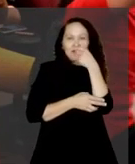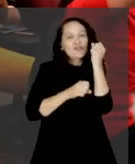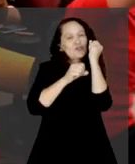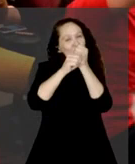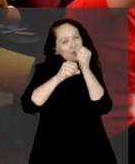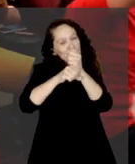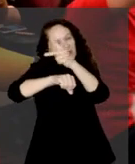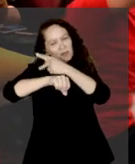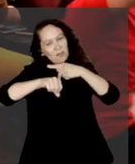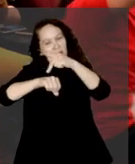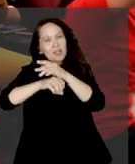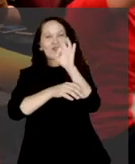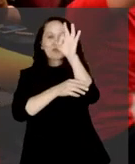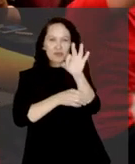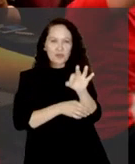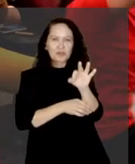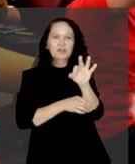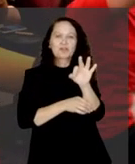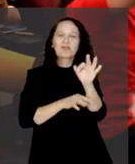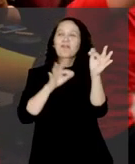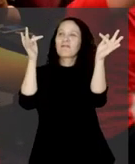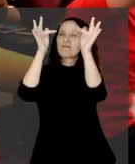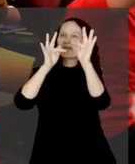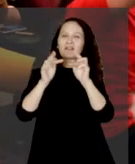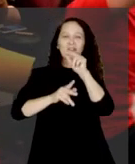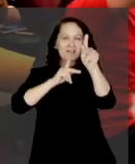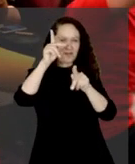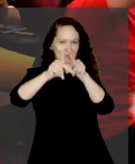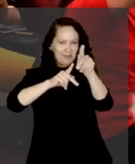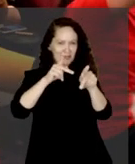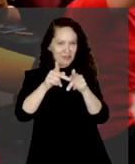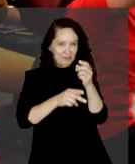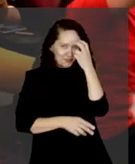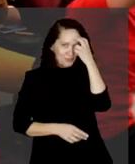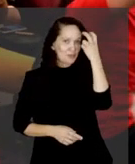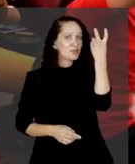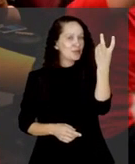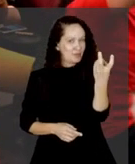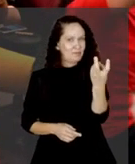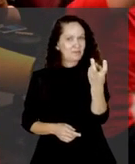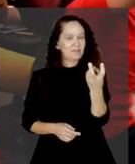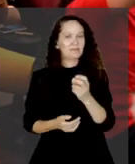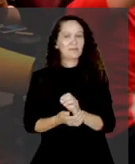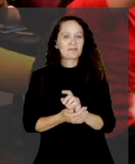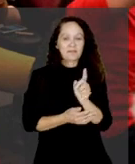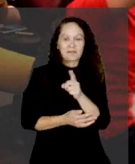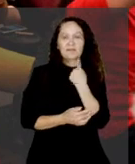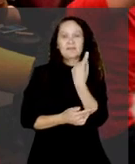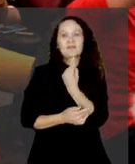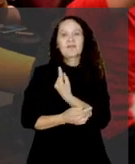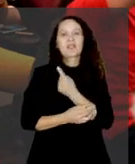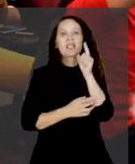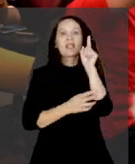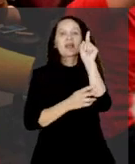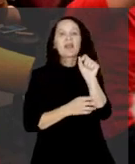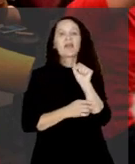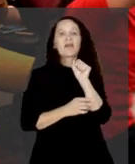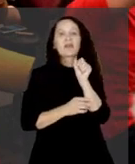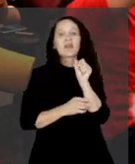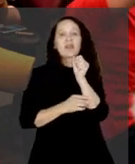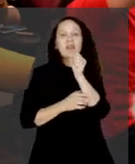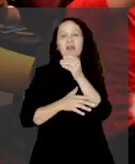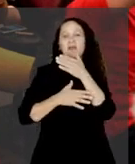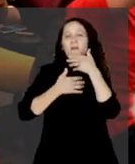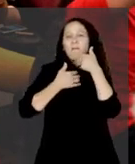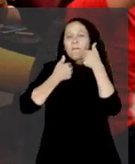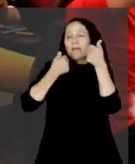ficar muito forte junto ao povo brasileiro. O povo está com saudade do PT no Brasil. É isso mesmo, o povo está com